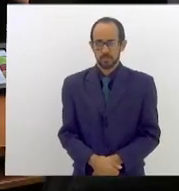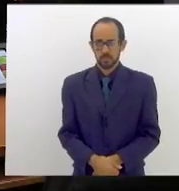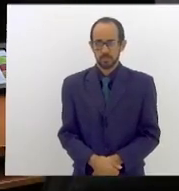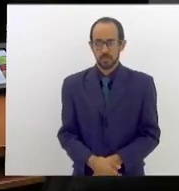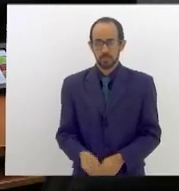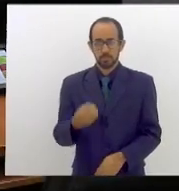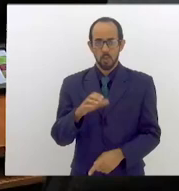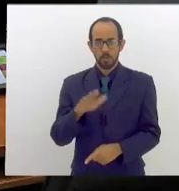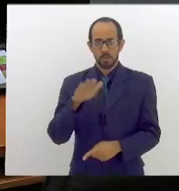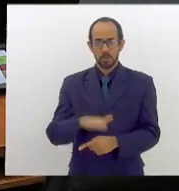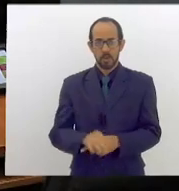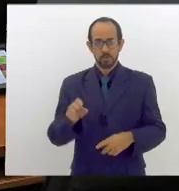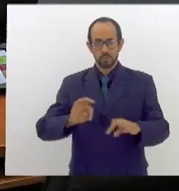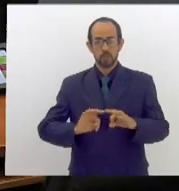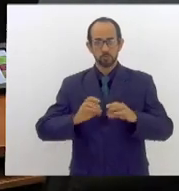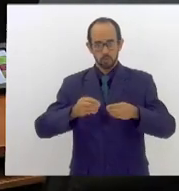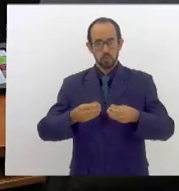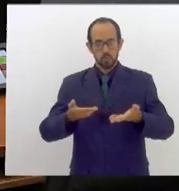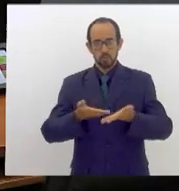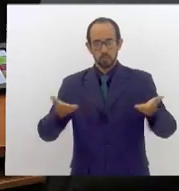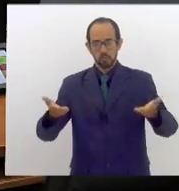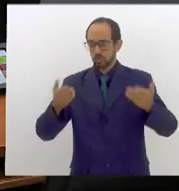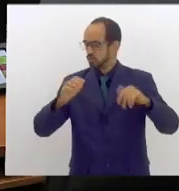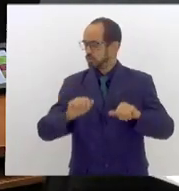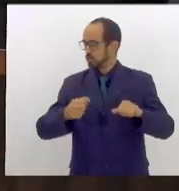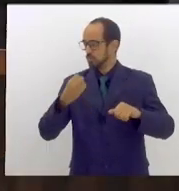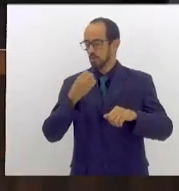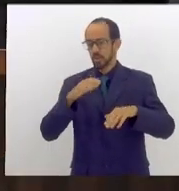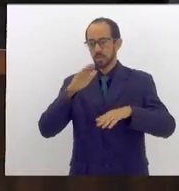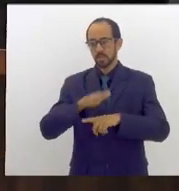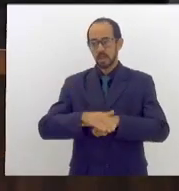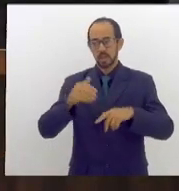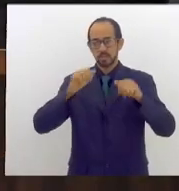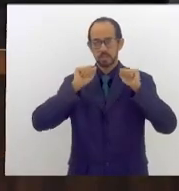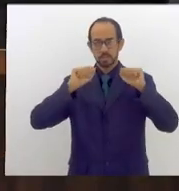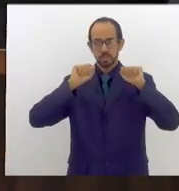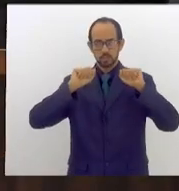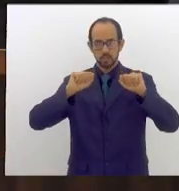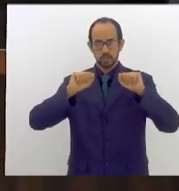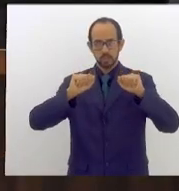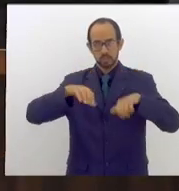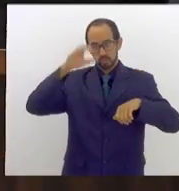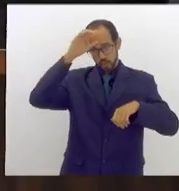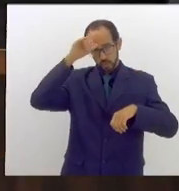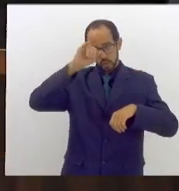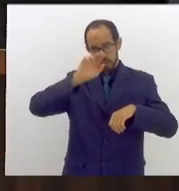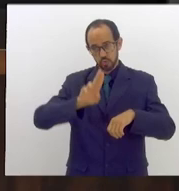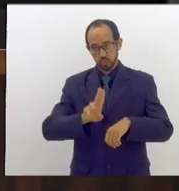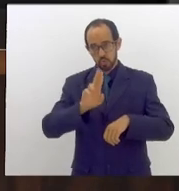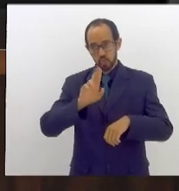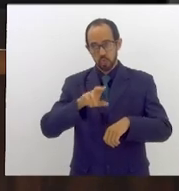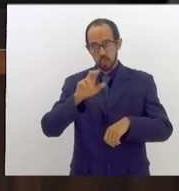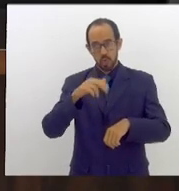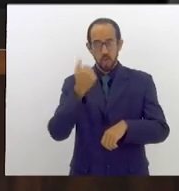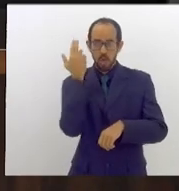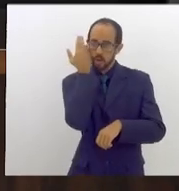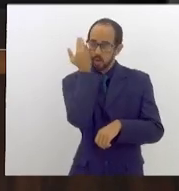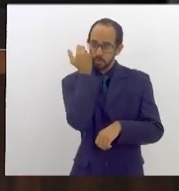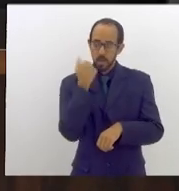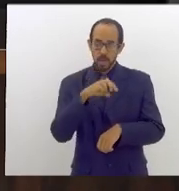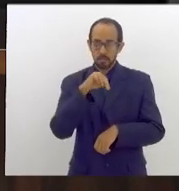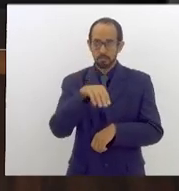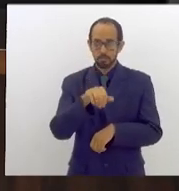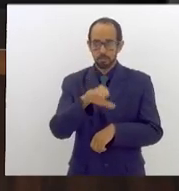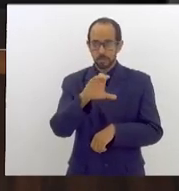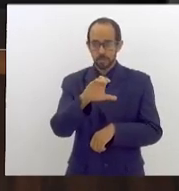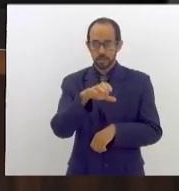Boa tarde a todas e todos boa tarde assessoras e assessores deputada tia ajuda Deputado Eliomar Carlos Mick